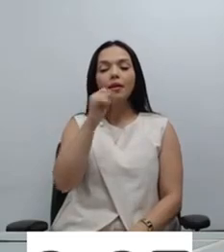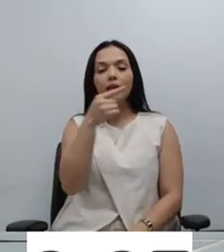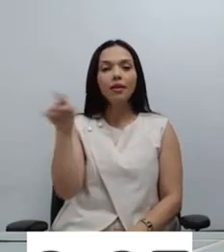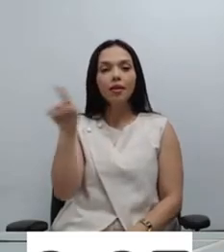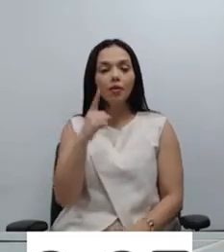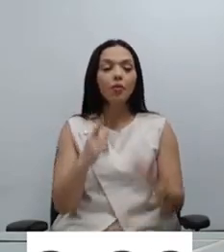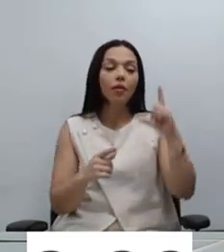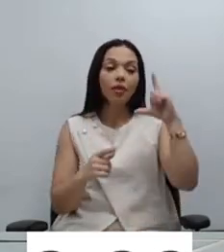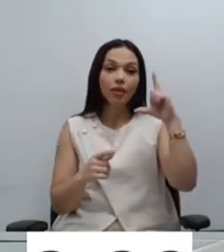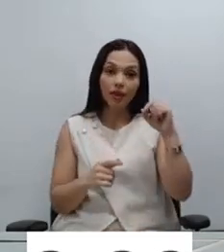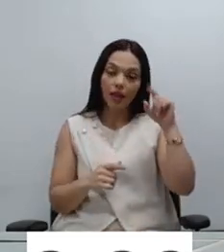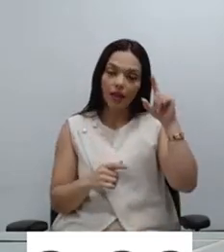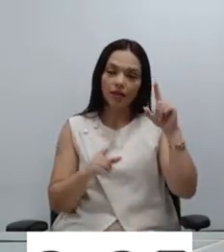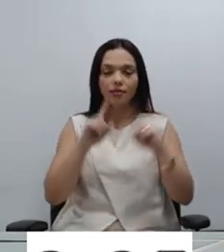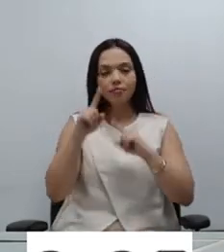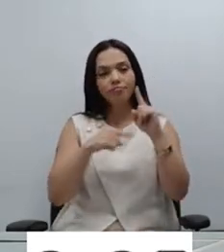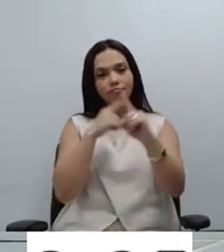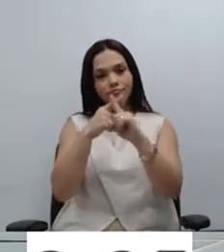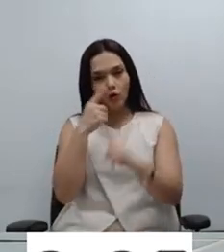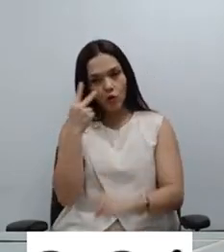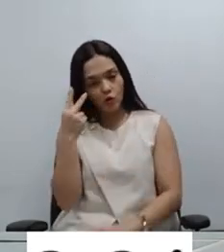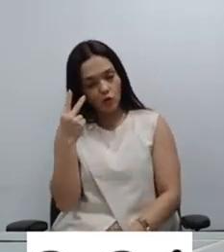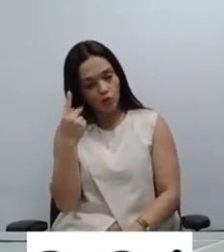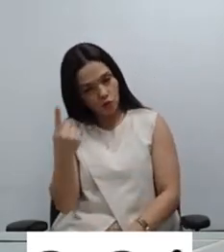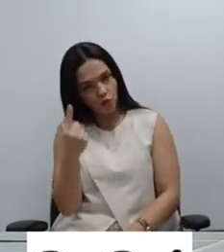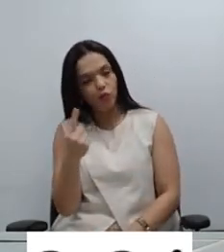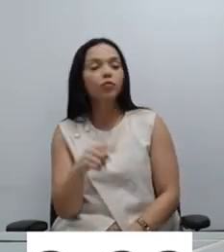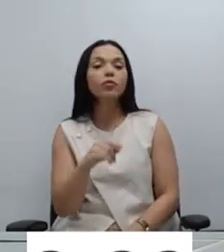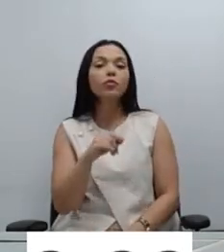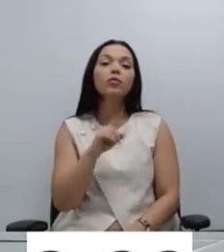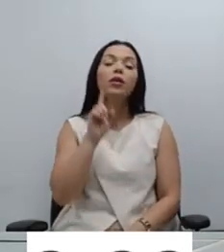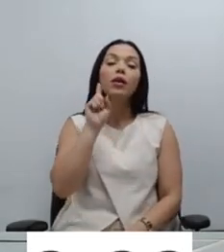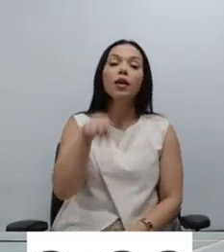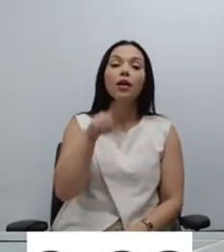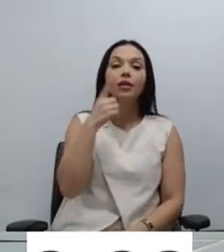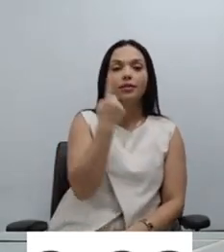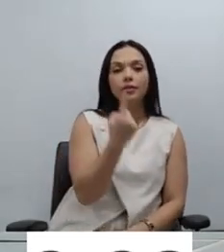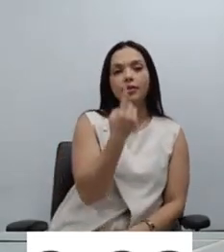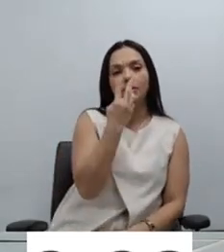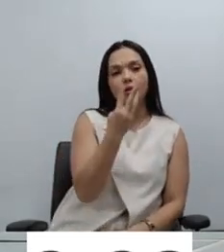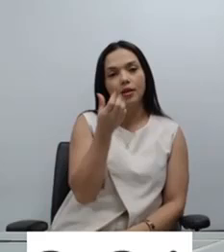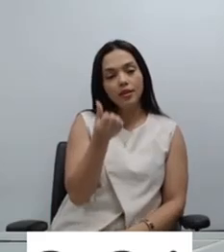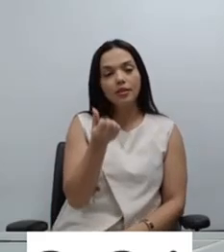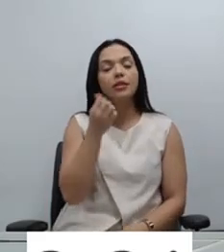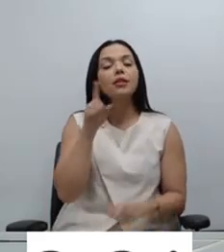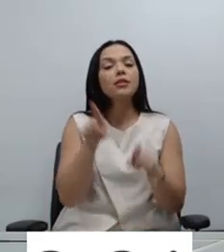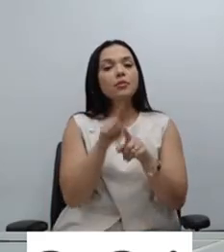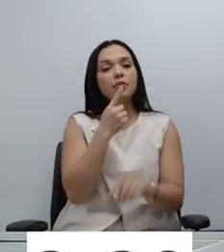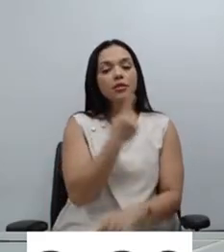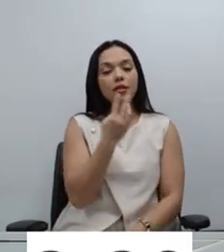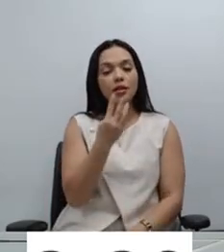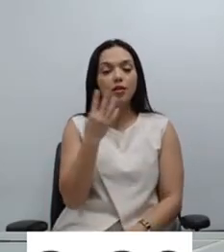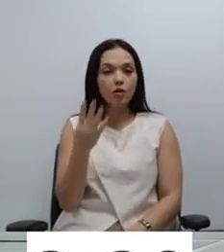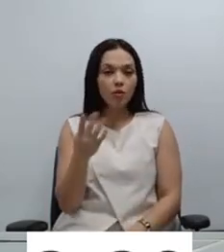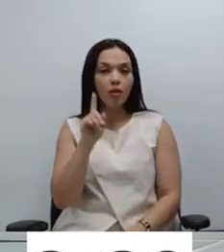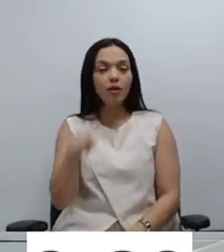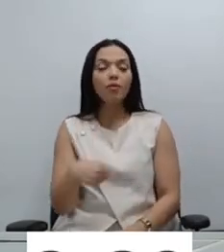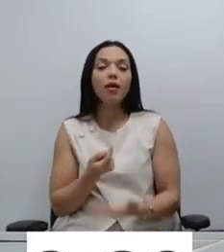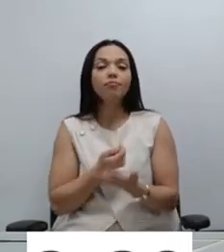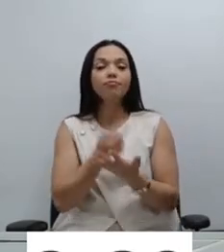espera com ansiedade, bem como revisar os atos normativos DPG 136 e 154, que tratam da distribuição de